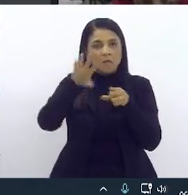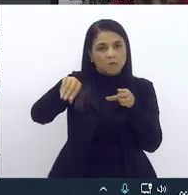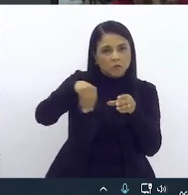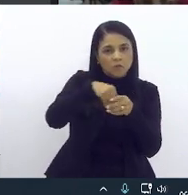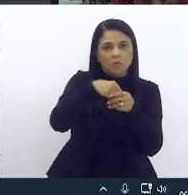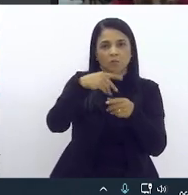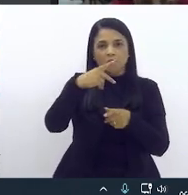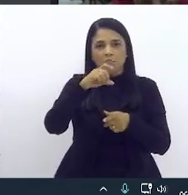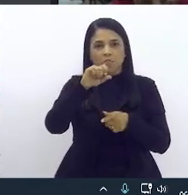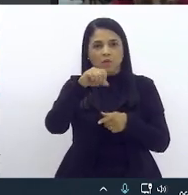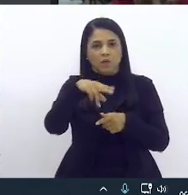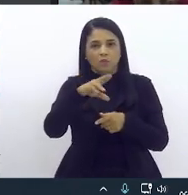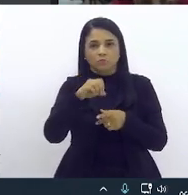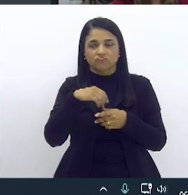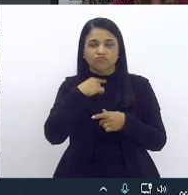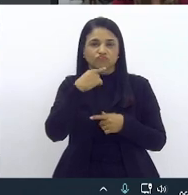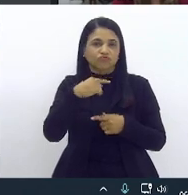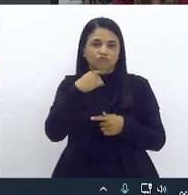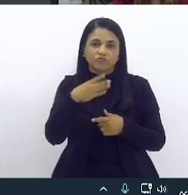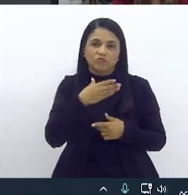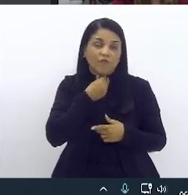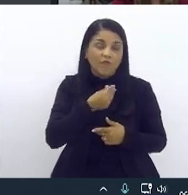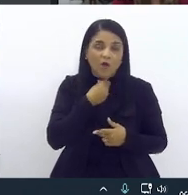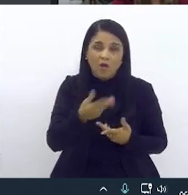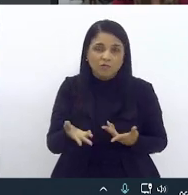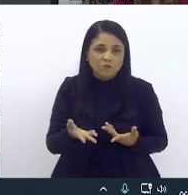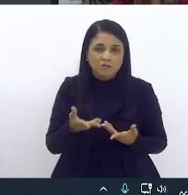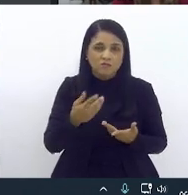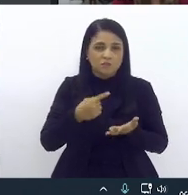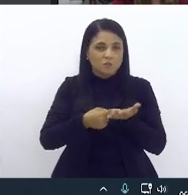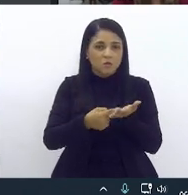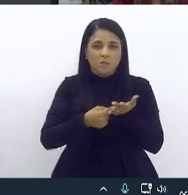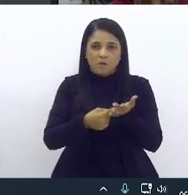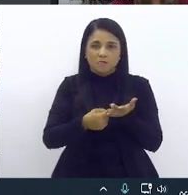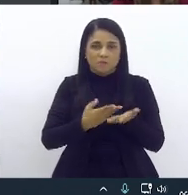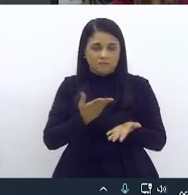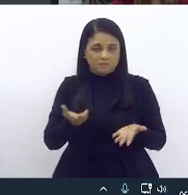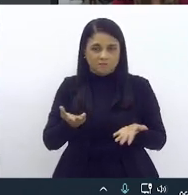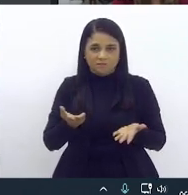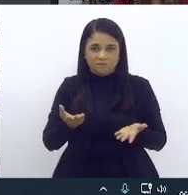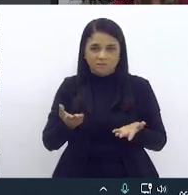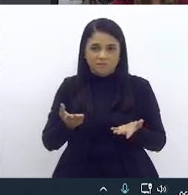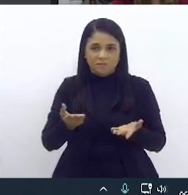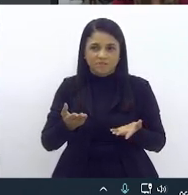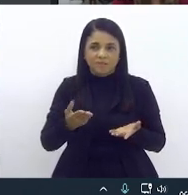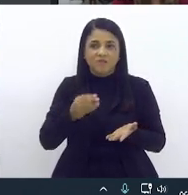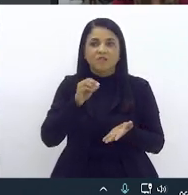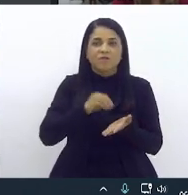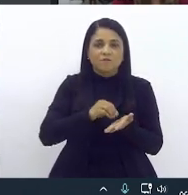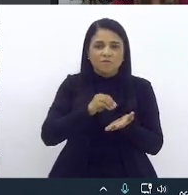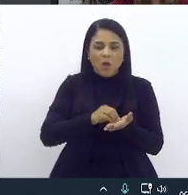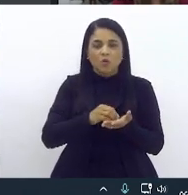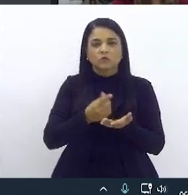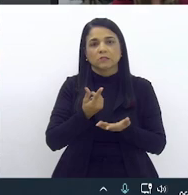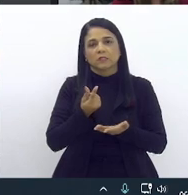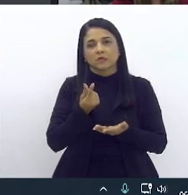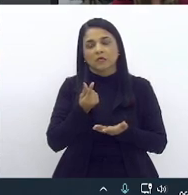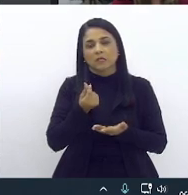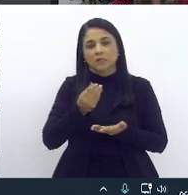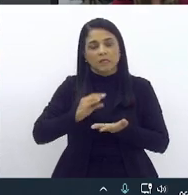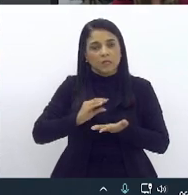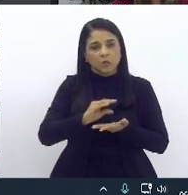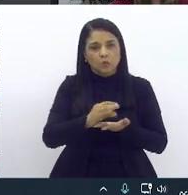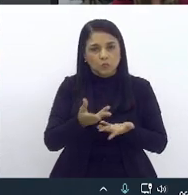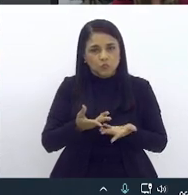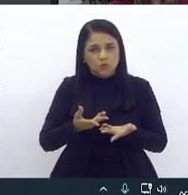exemplo, argumentos são falsos. Para determinadas áreas, sobra recurso sobre esse